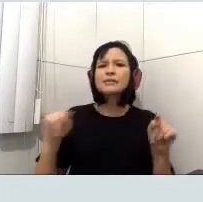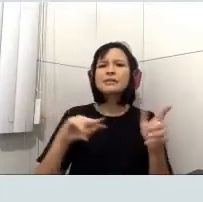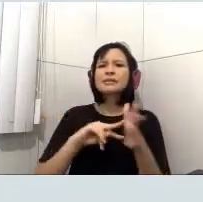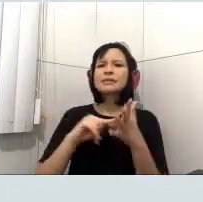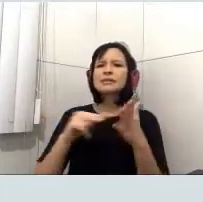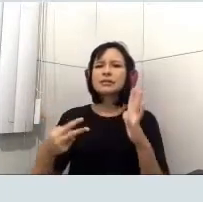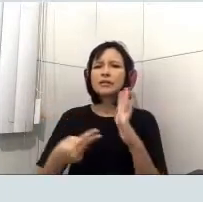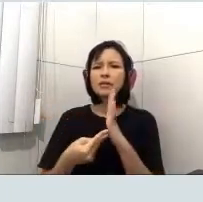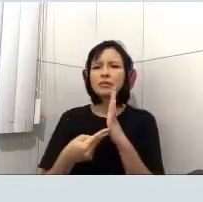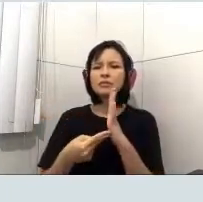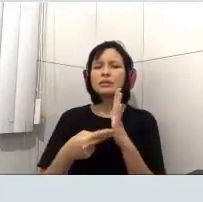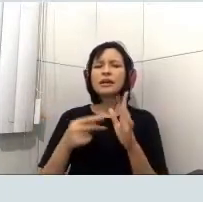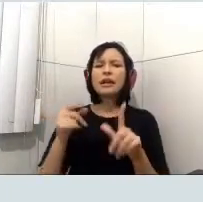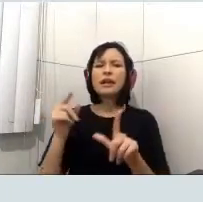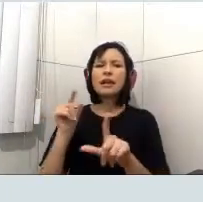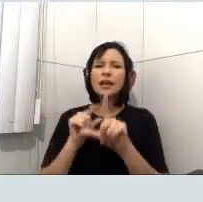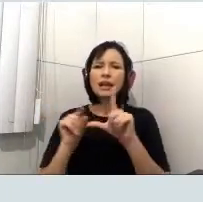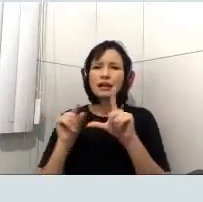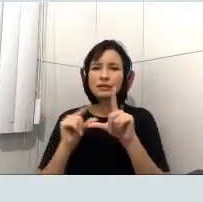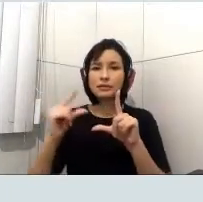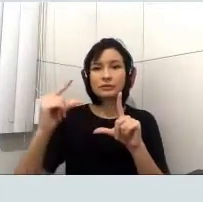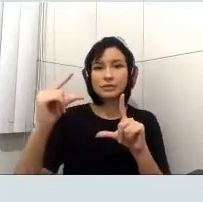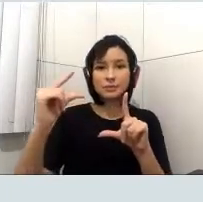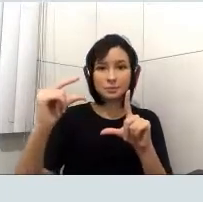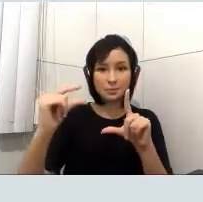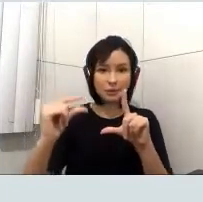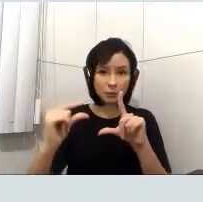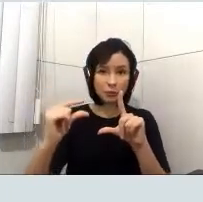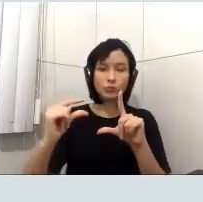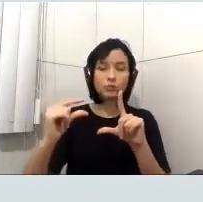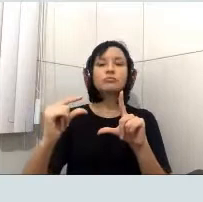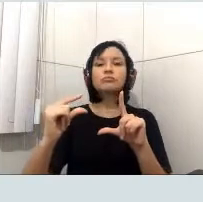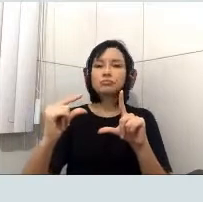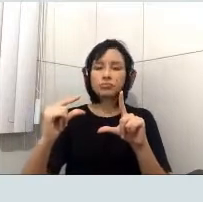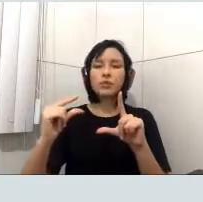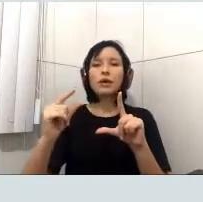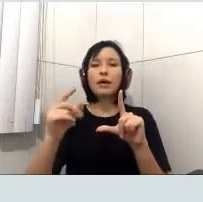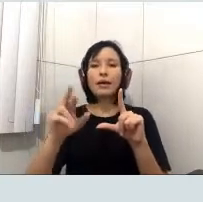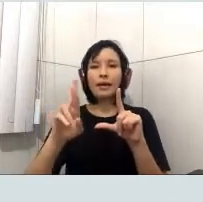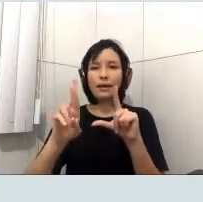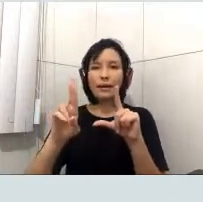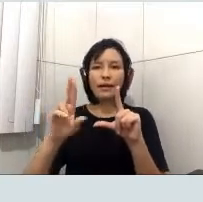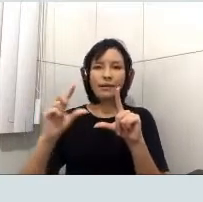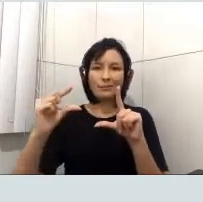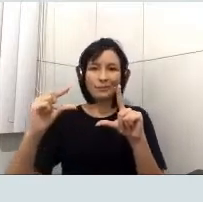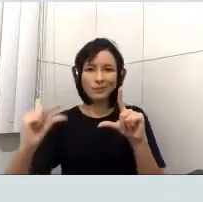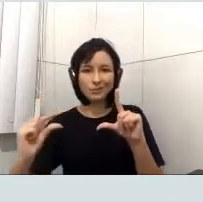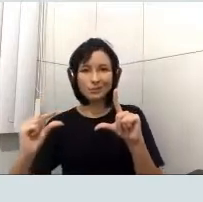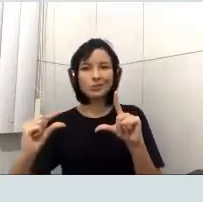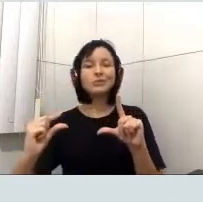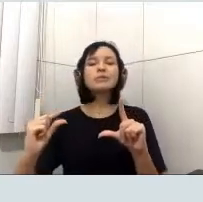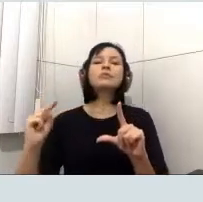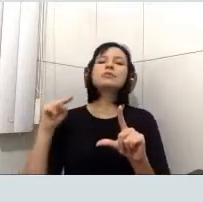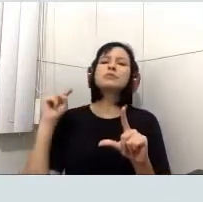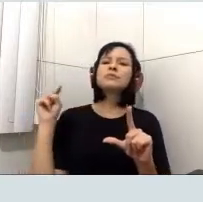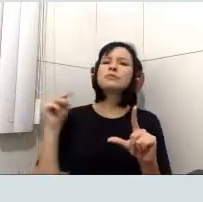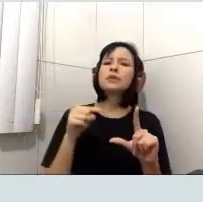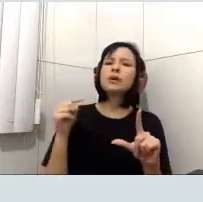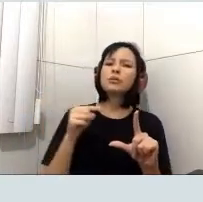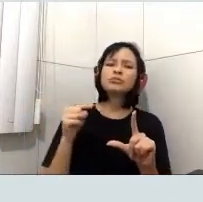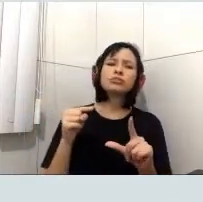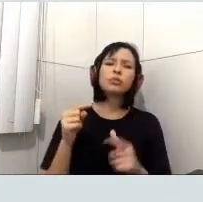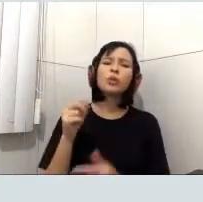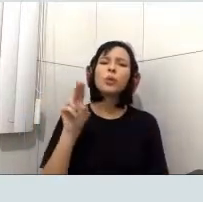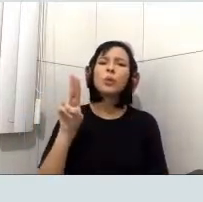por letras minúsculas, como vocês podem ver esse R minúsculo aí, e ela é unidimensional,